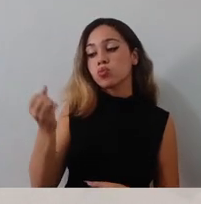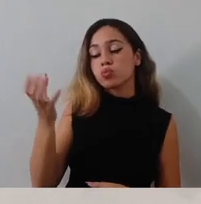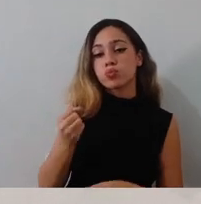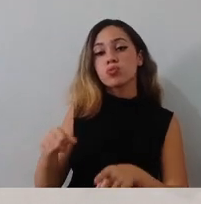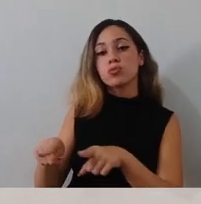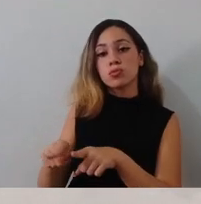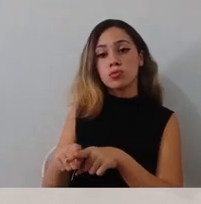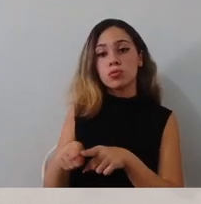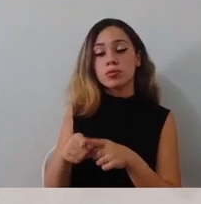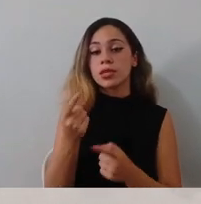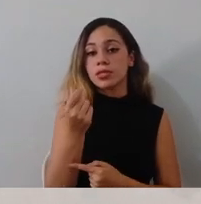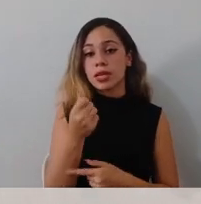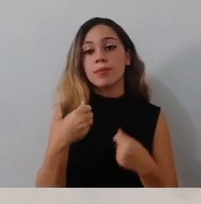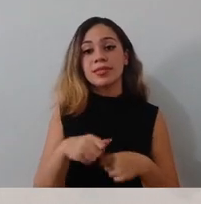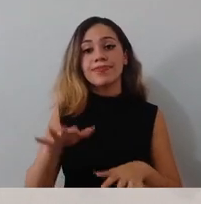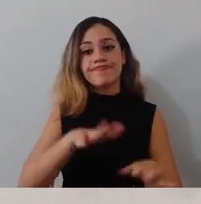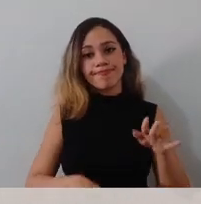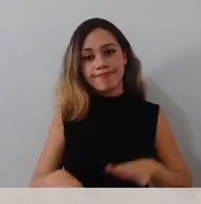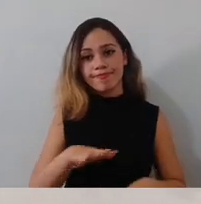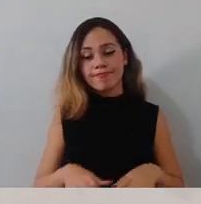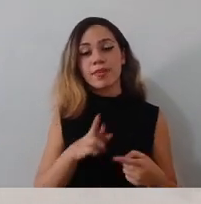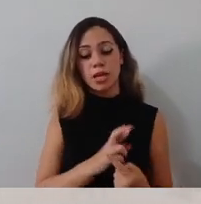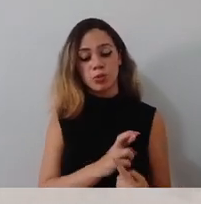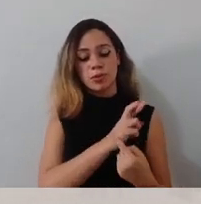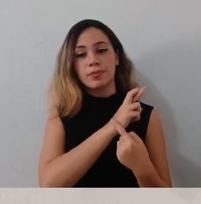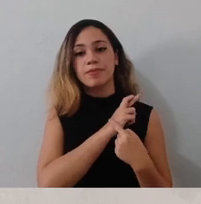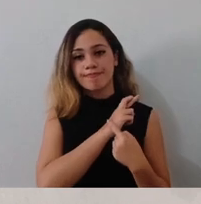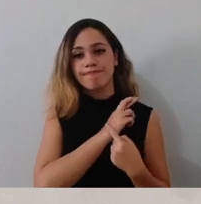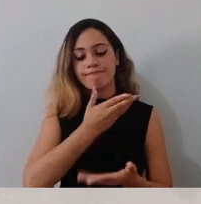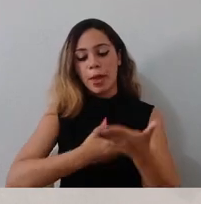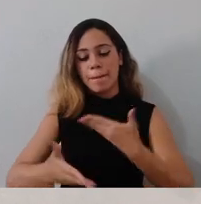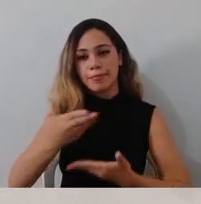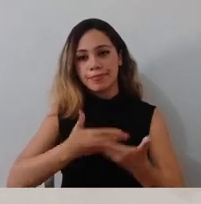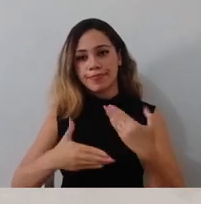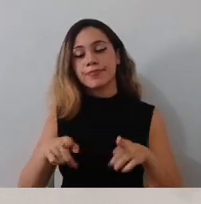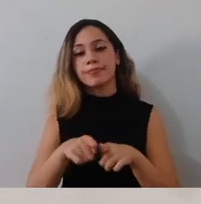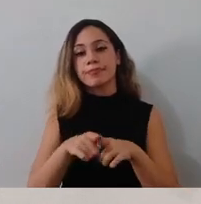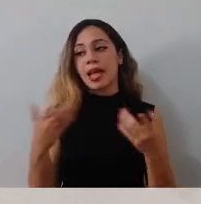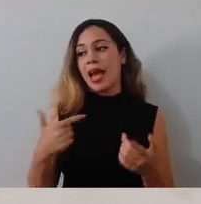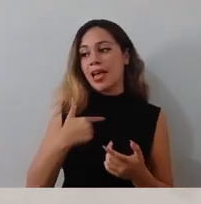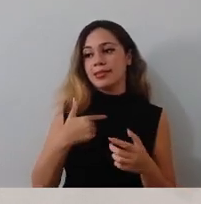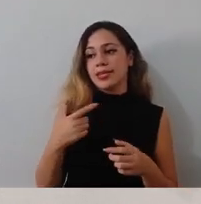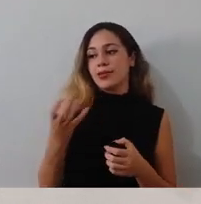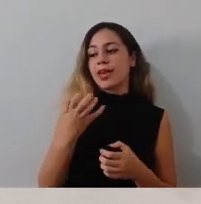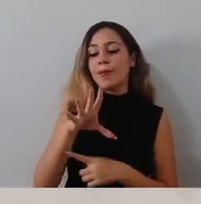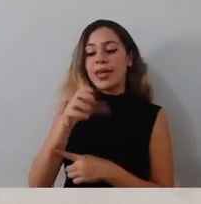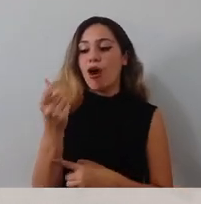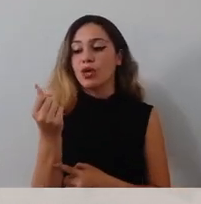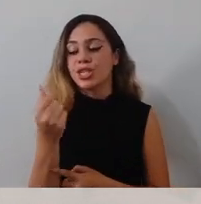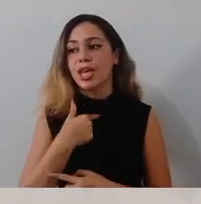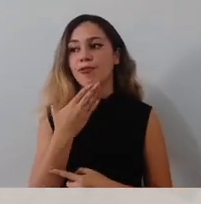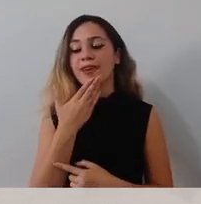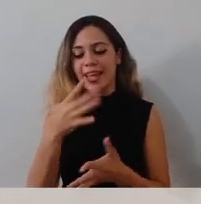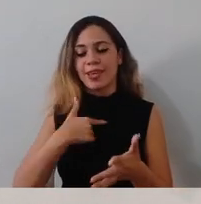recebe até um dinheiro público, né? Tem que ter muito cuidado, tem que ter uma responsabilização administrativa. Não é assim, oba, vou